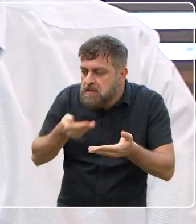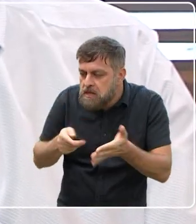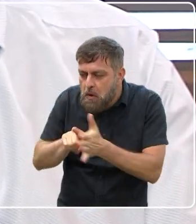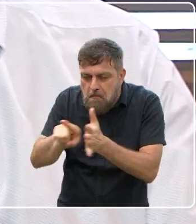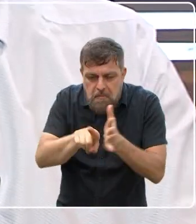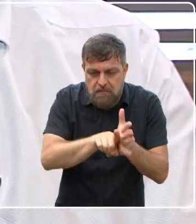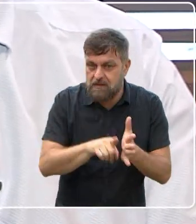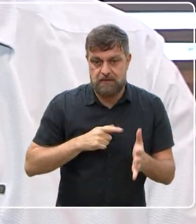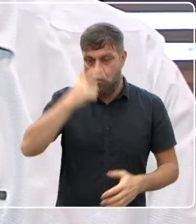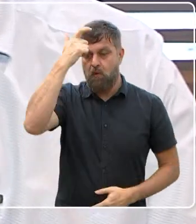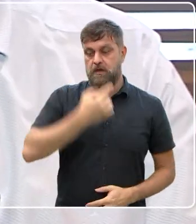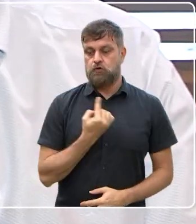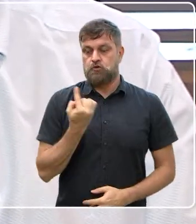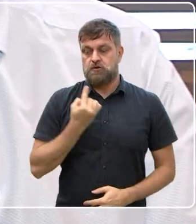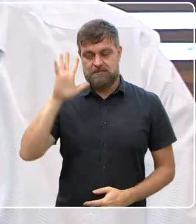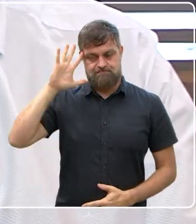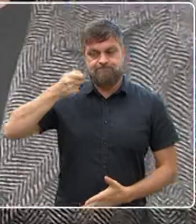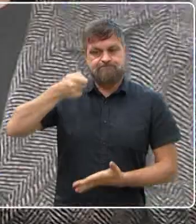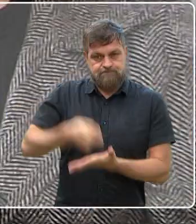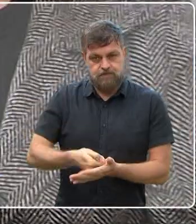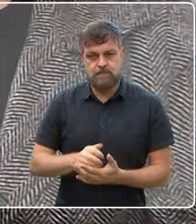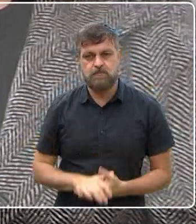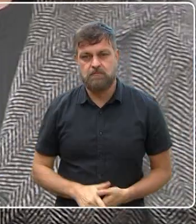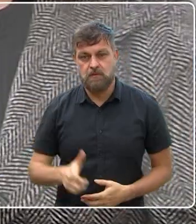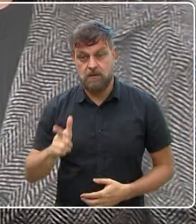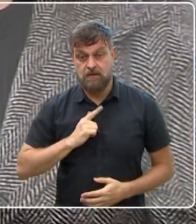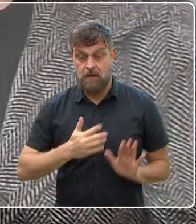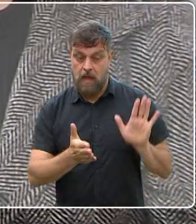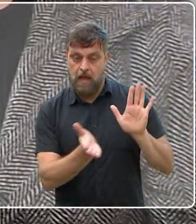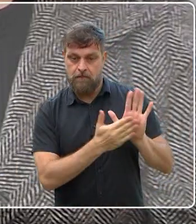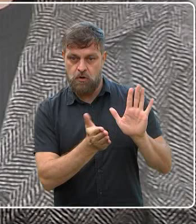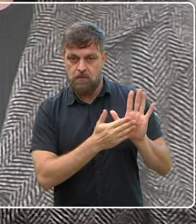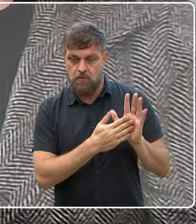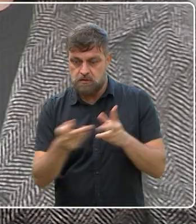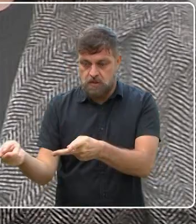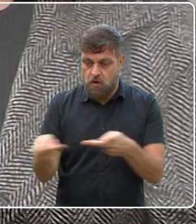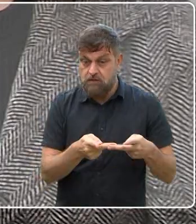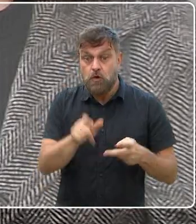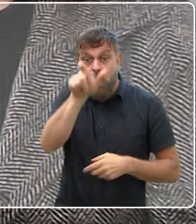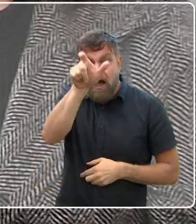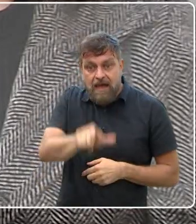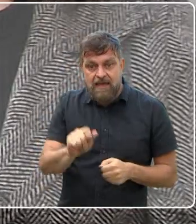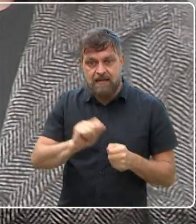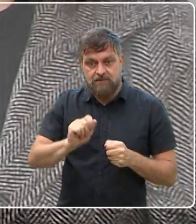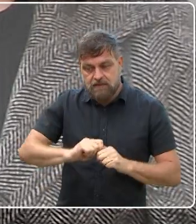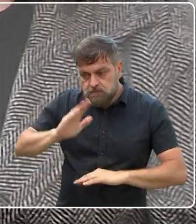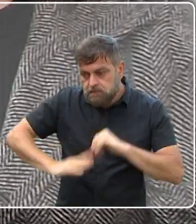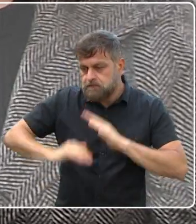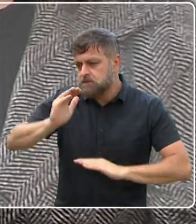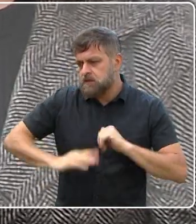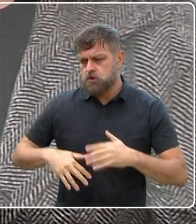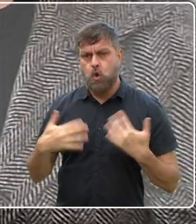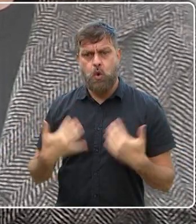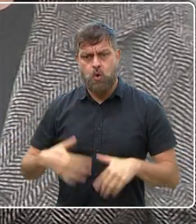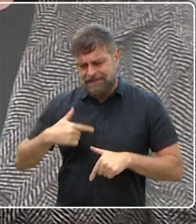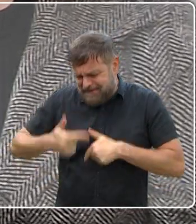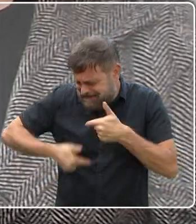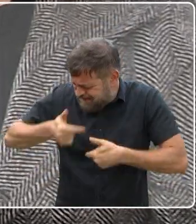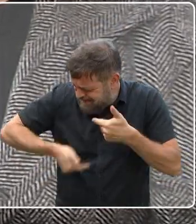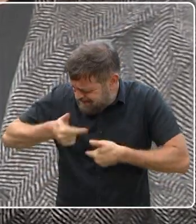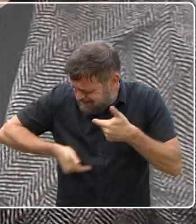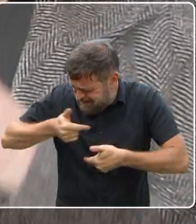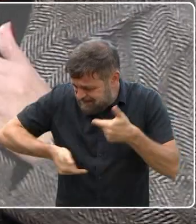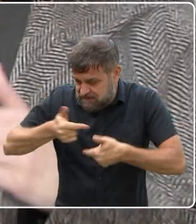eu consigo tomar. Isso traz agilidade para o negócio. Se ele recebeu essa proposta é porque com certeza ele entregou muito mais do que ele